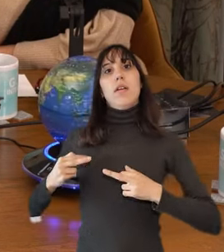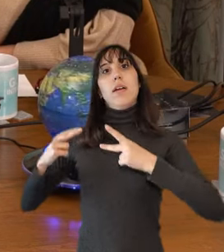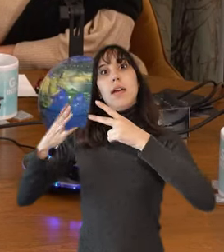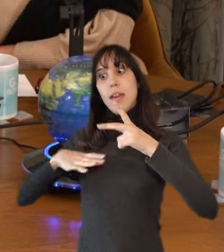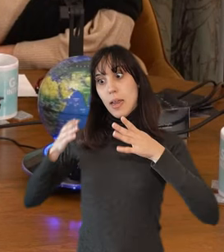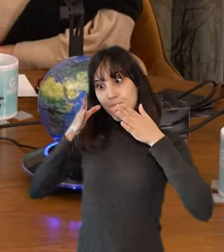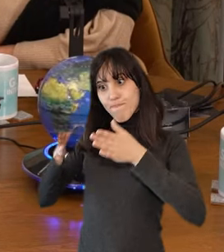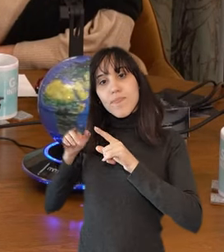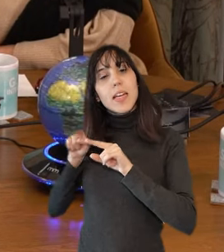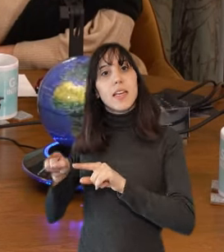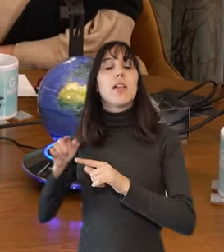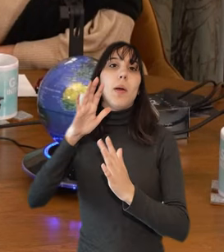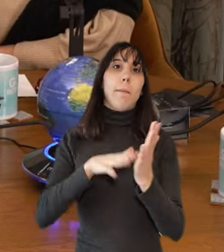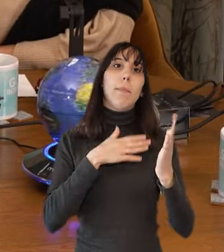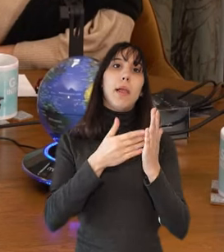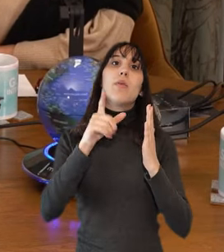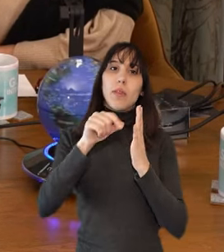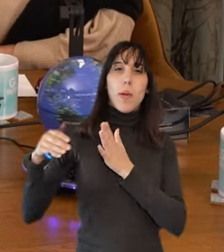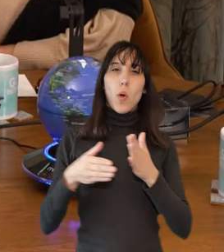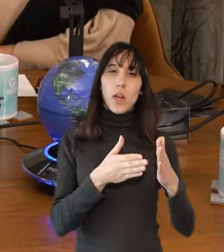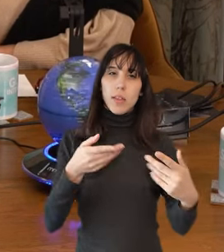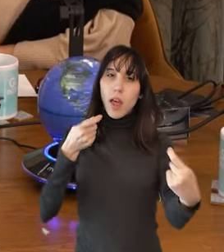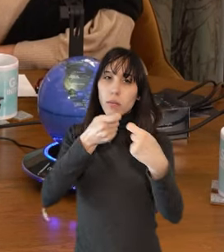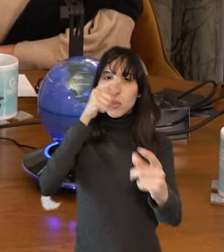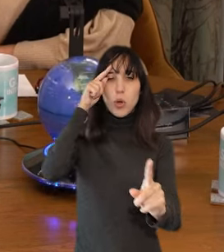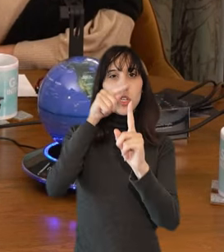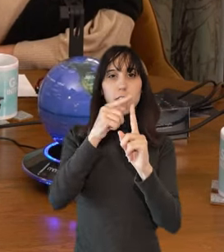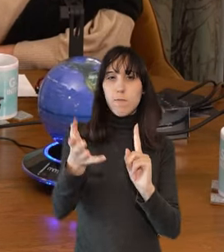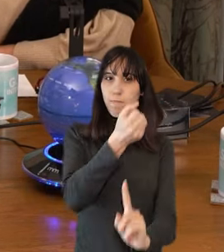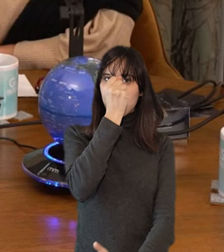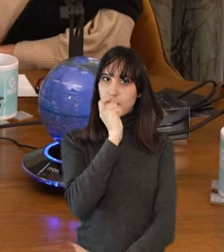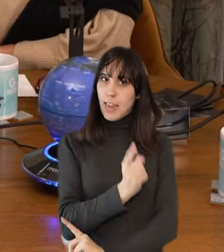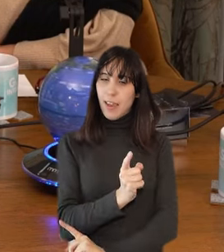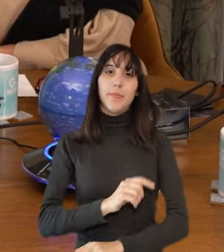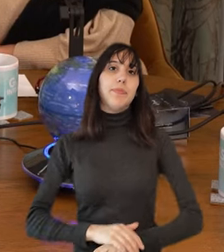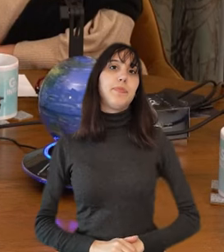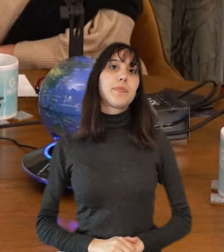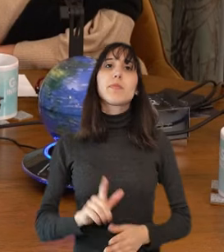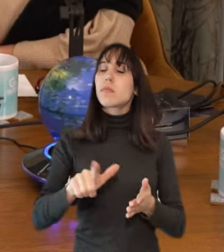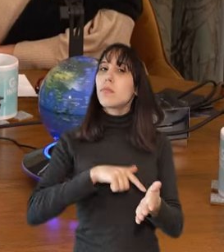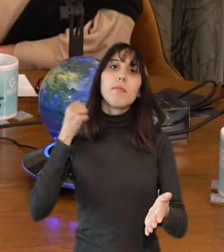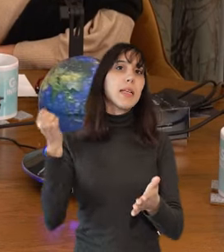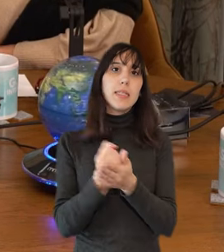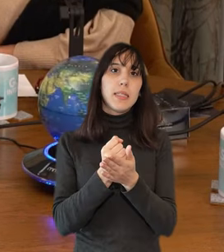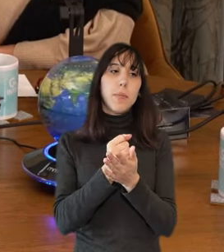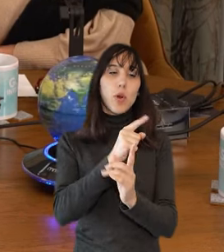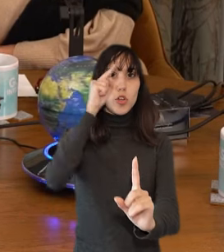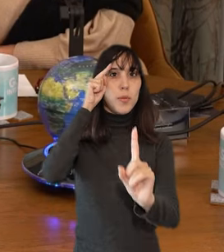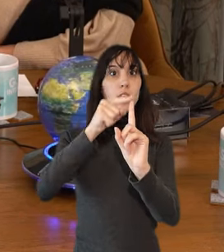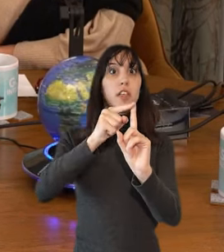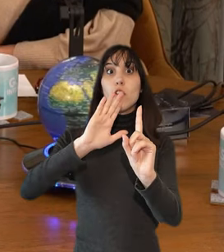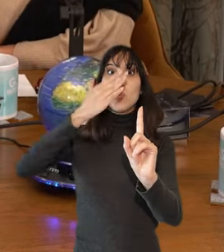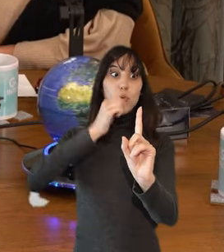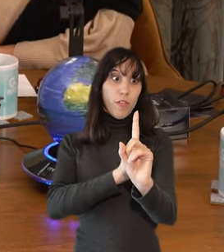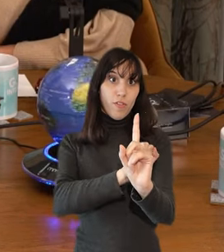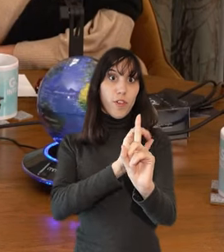profissional o plano também é orientado para atingir esse objetivo portanto vai sempre ao encontro daquilo que são os grandes objetivos daquele